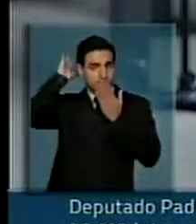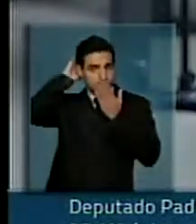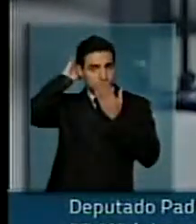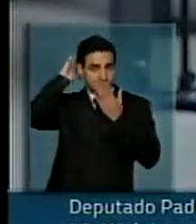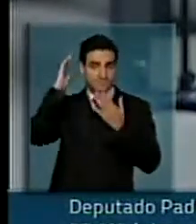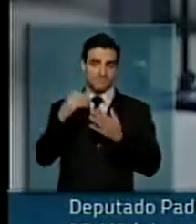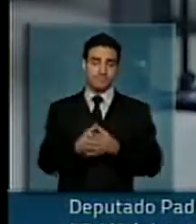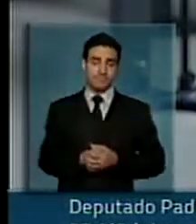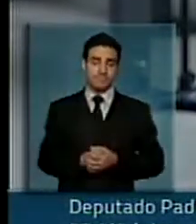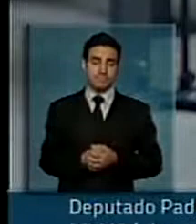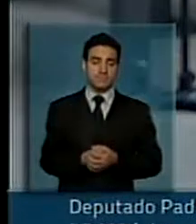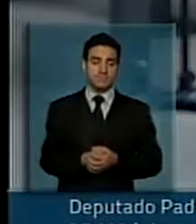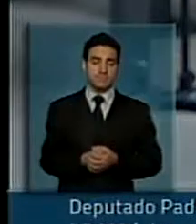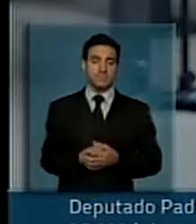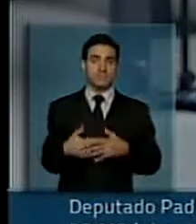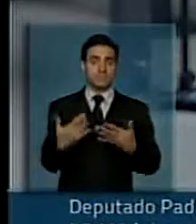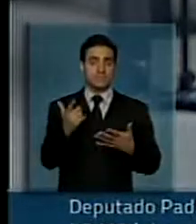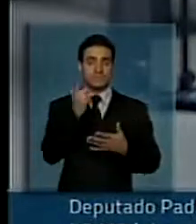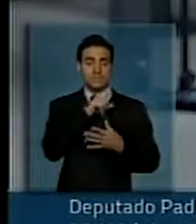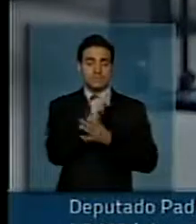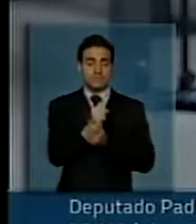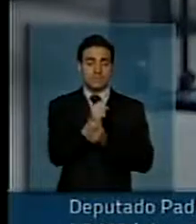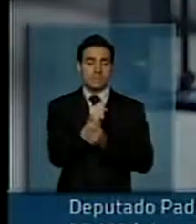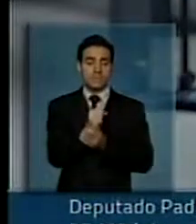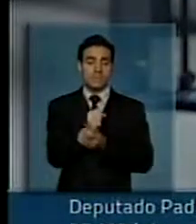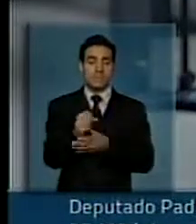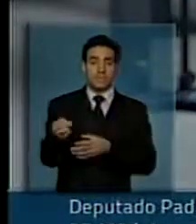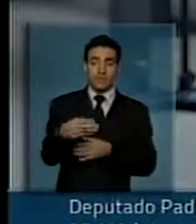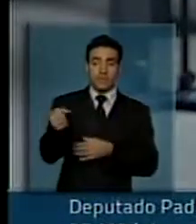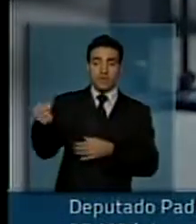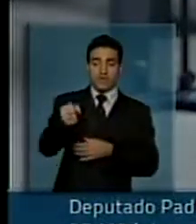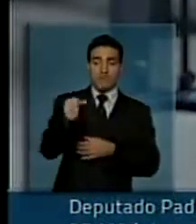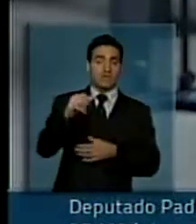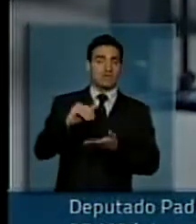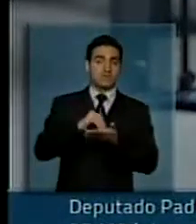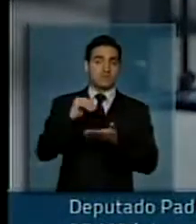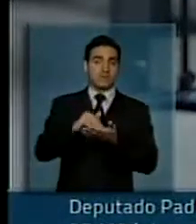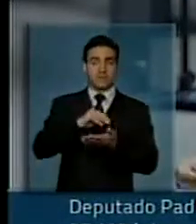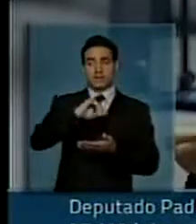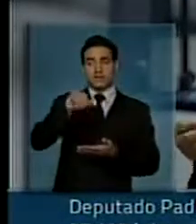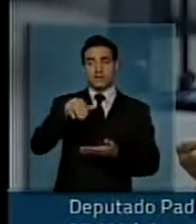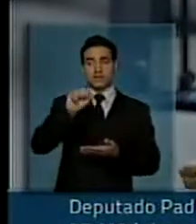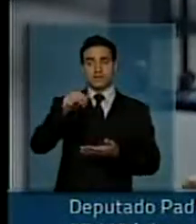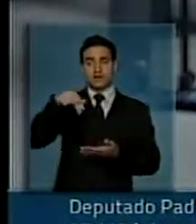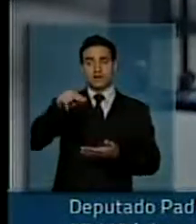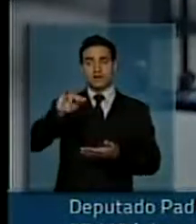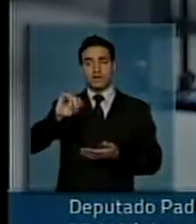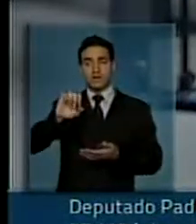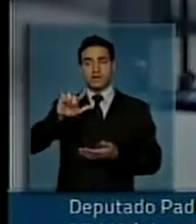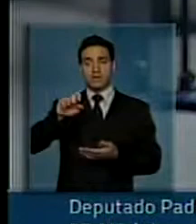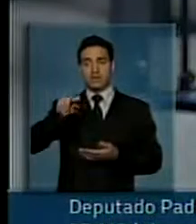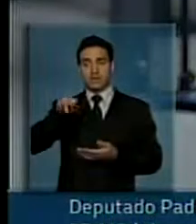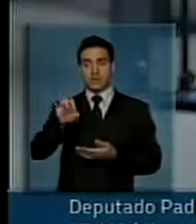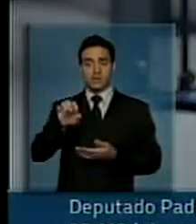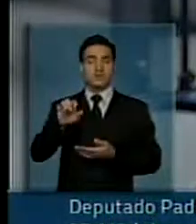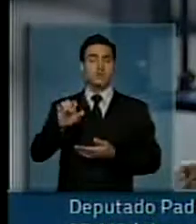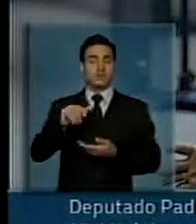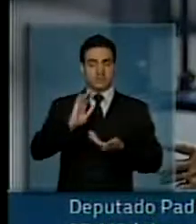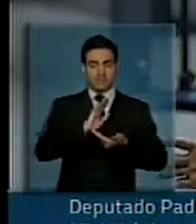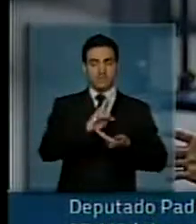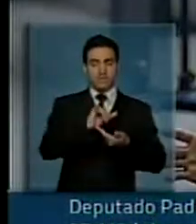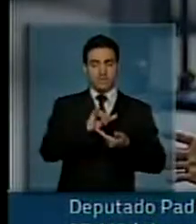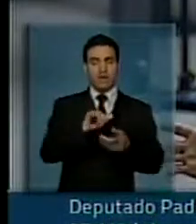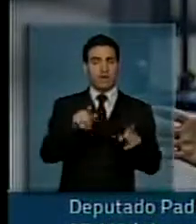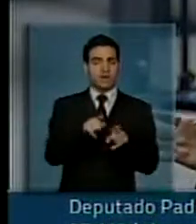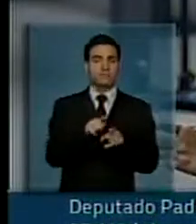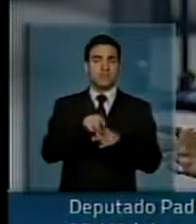Então, assegurar a nova secretária Jaqueline Macedo poder contar com esta casa,